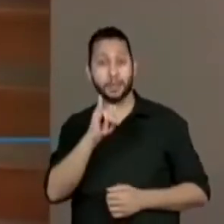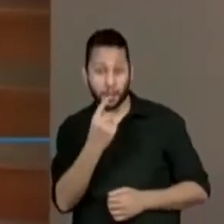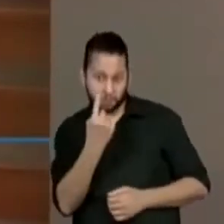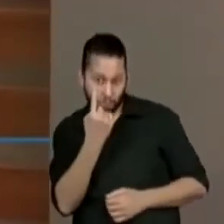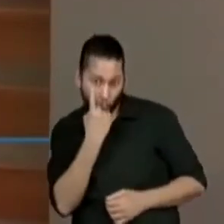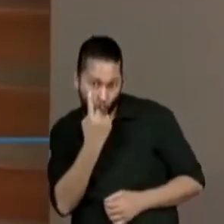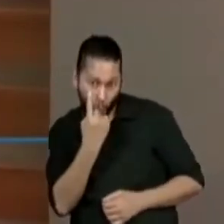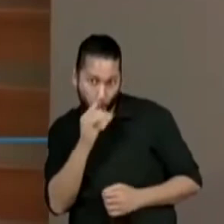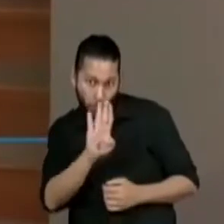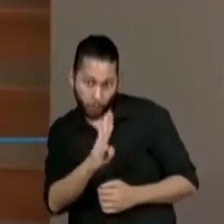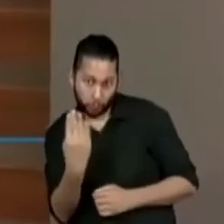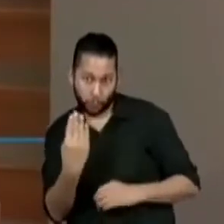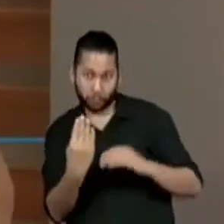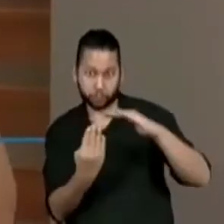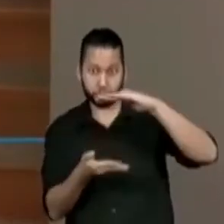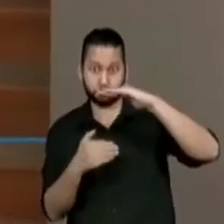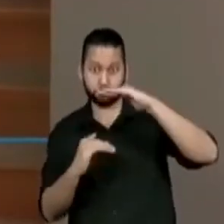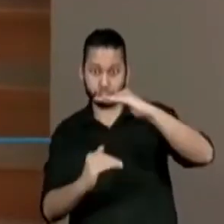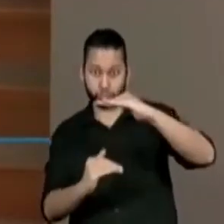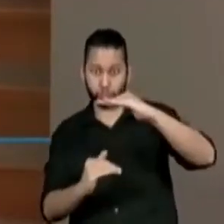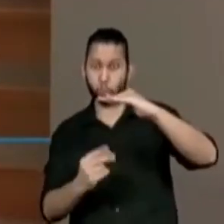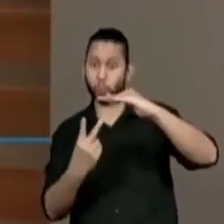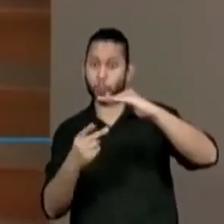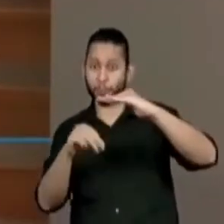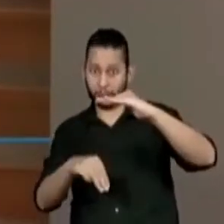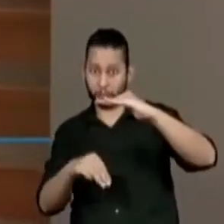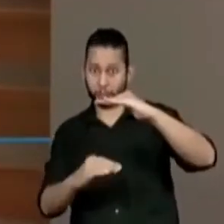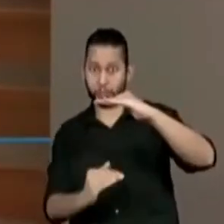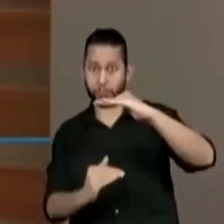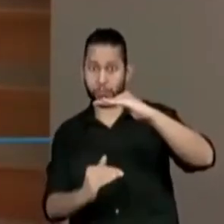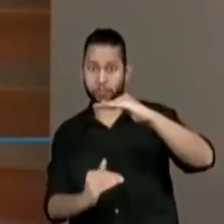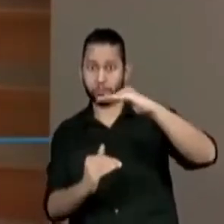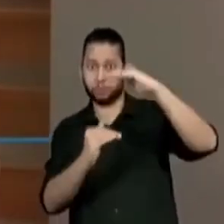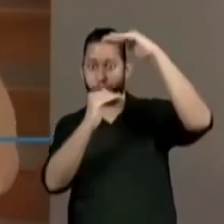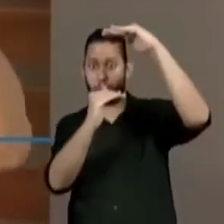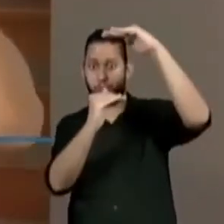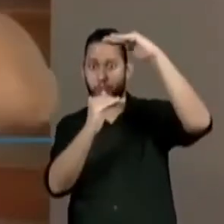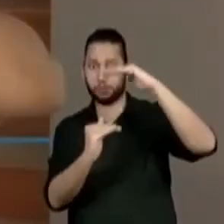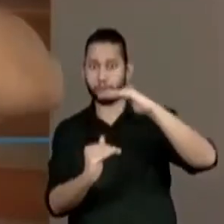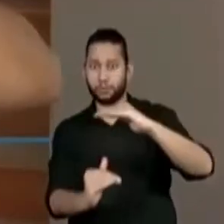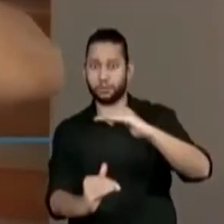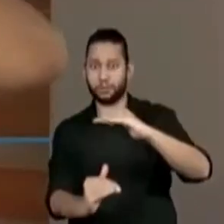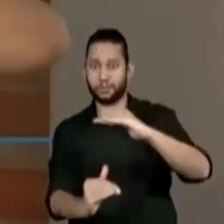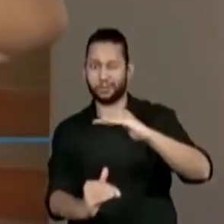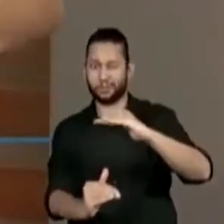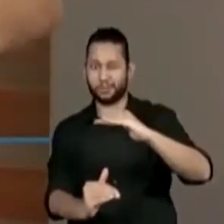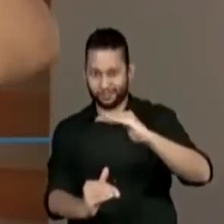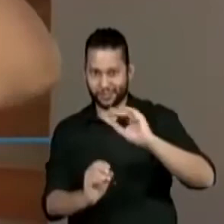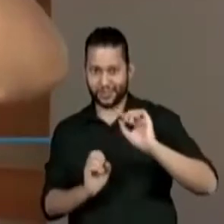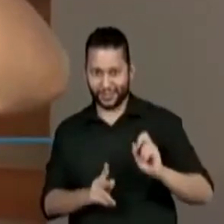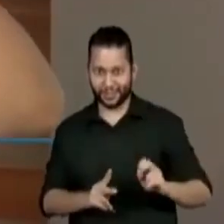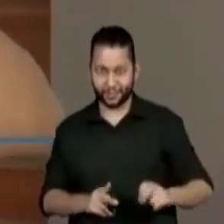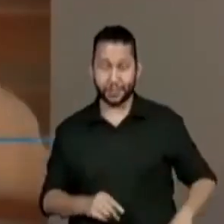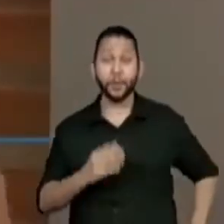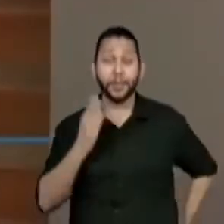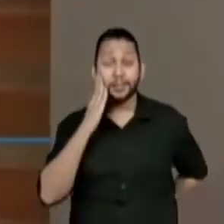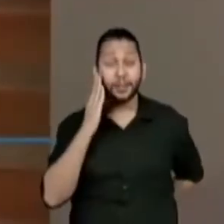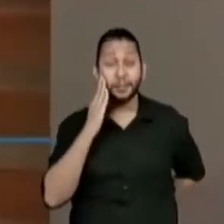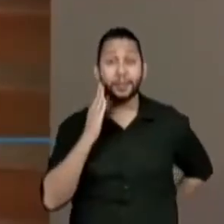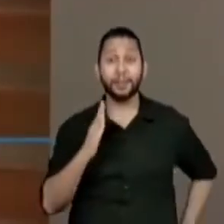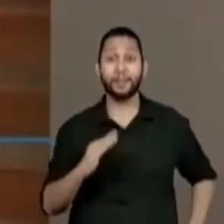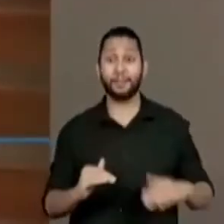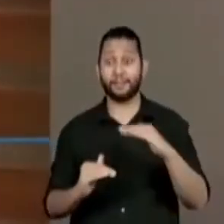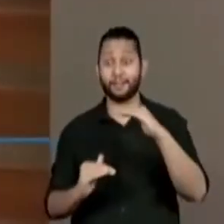2 metros, essa porta também vai medir 2 metros. Então, se eu quero saber o tamanho da casa, eu vou